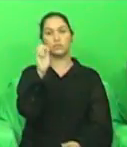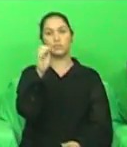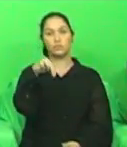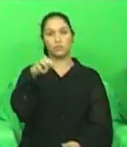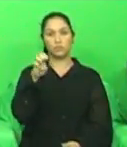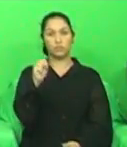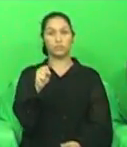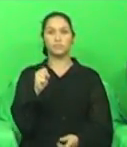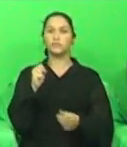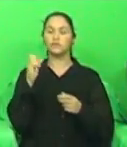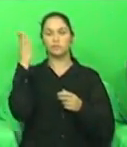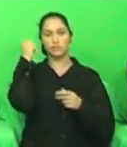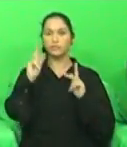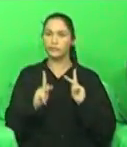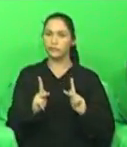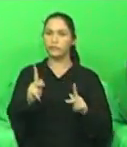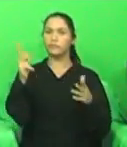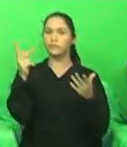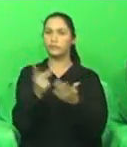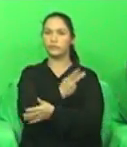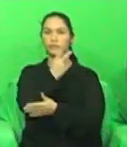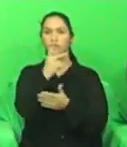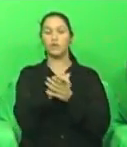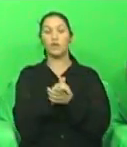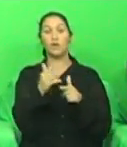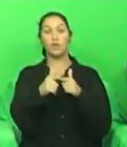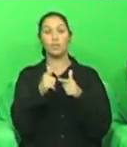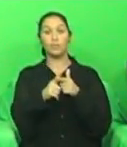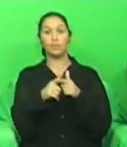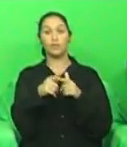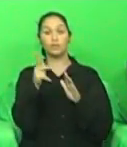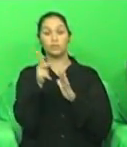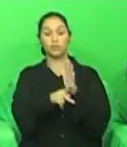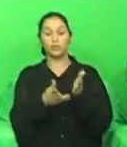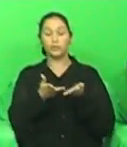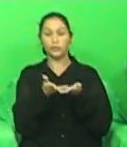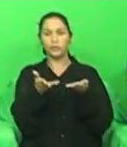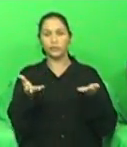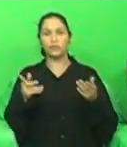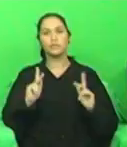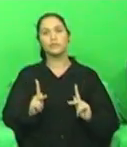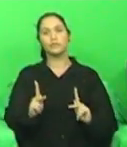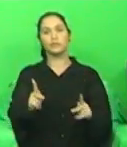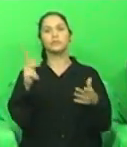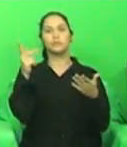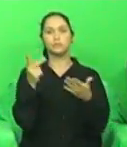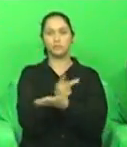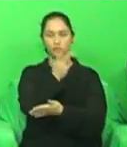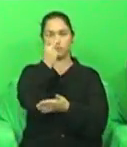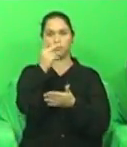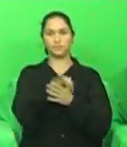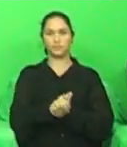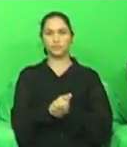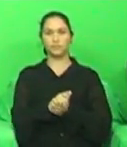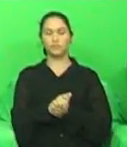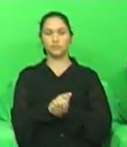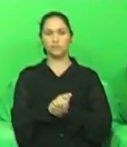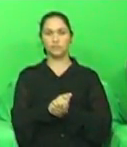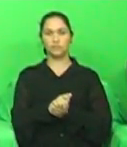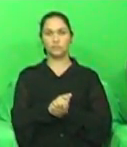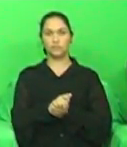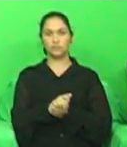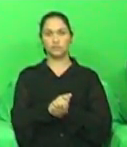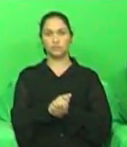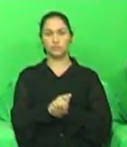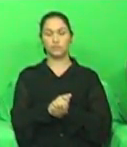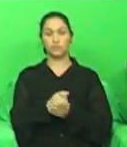uma frequência mas o processo licitatório é uma atividade freqüente é uma forma é um instituto freqüente para que